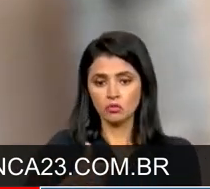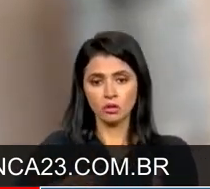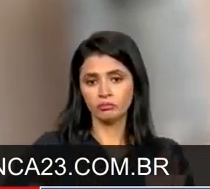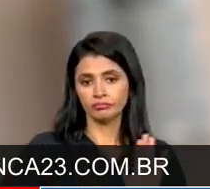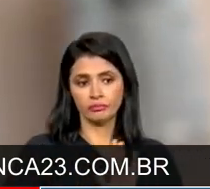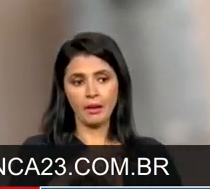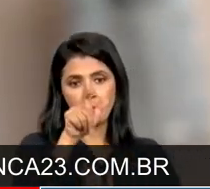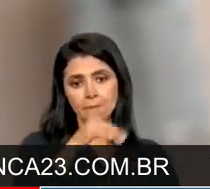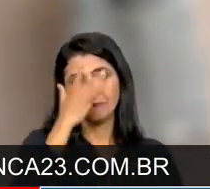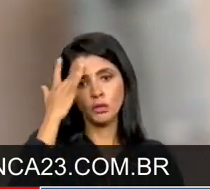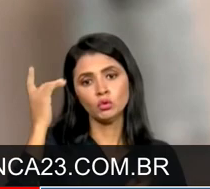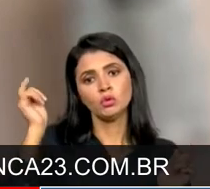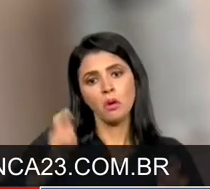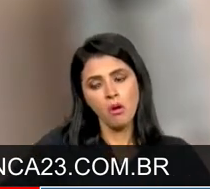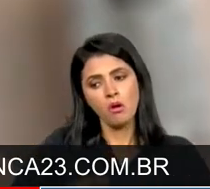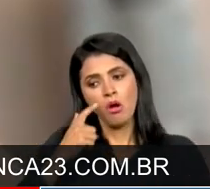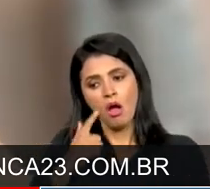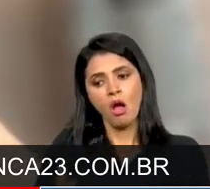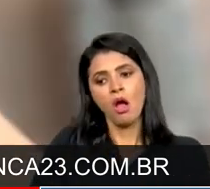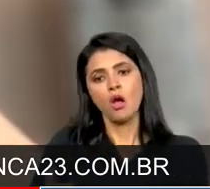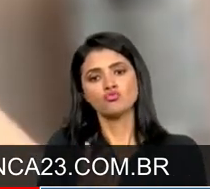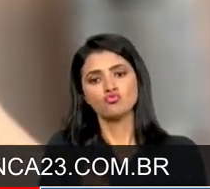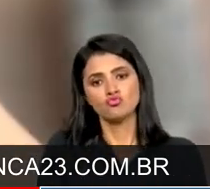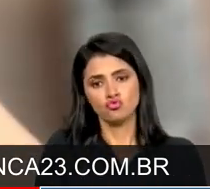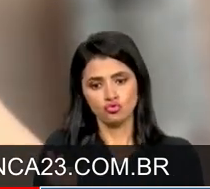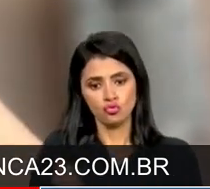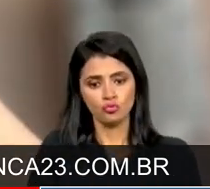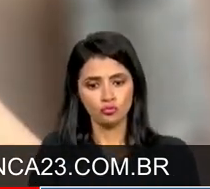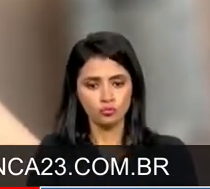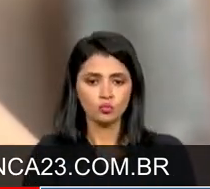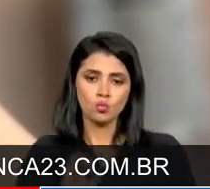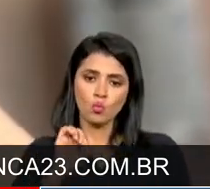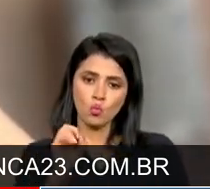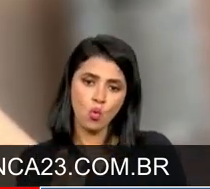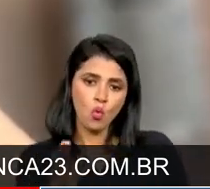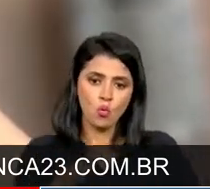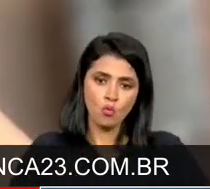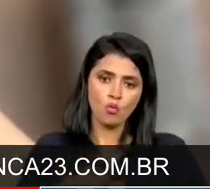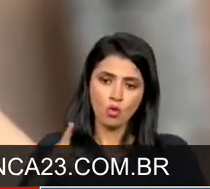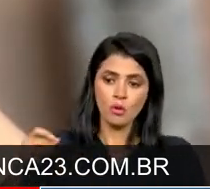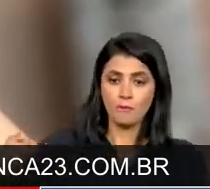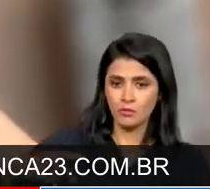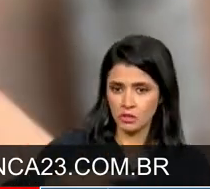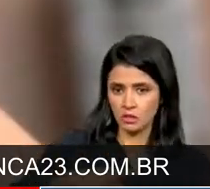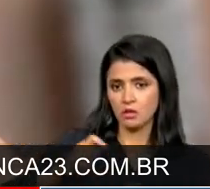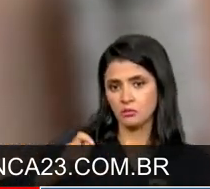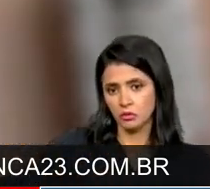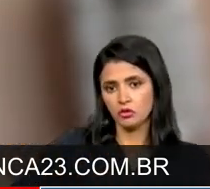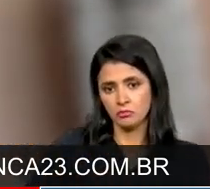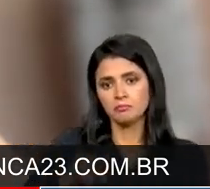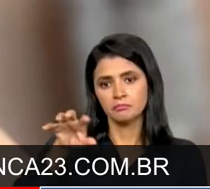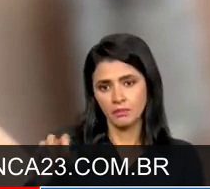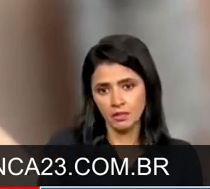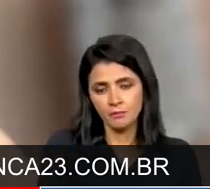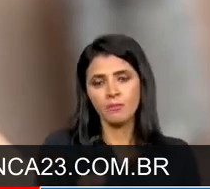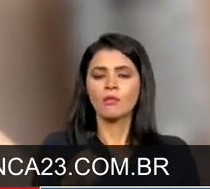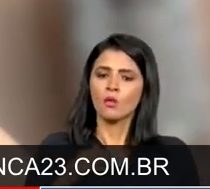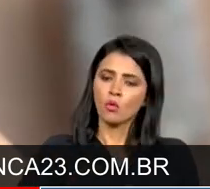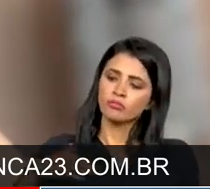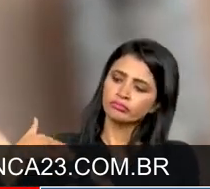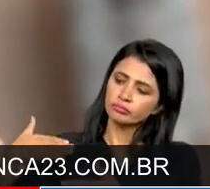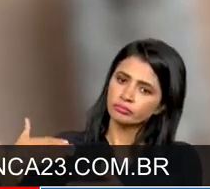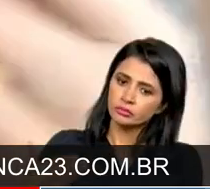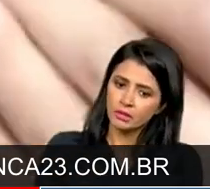em que a pessoa poderia levantar aquele valor, ou então quando ela aposentasse. Com